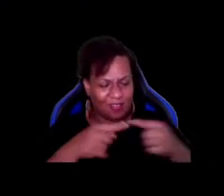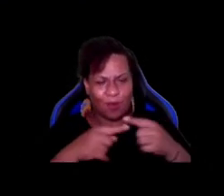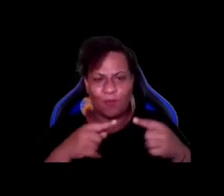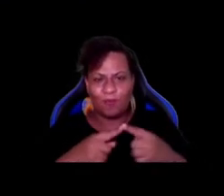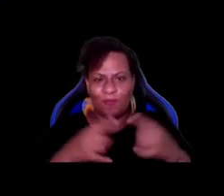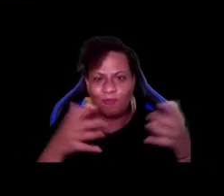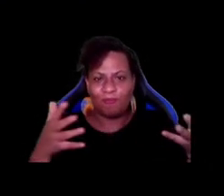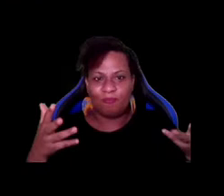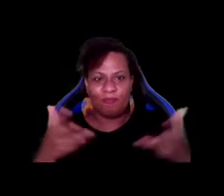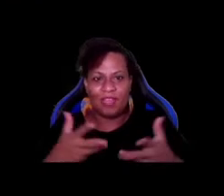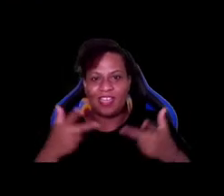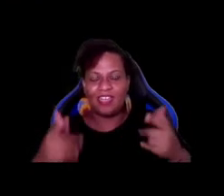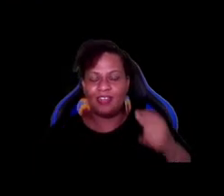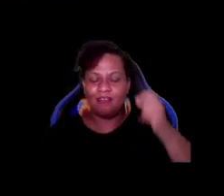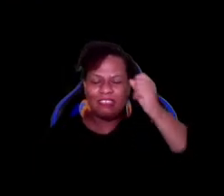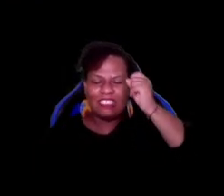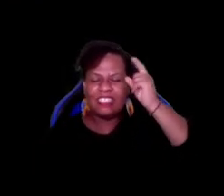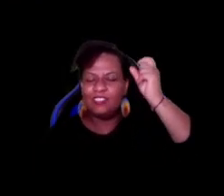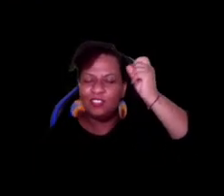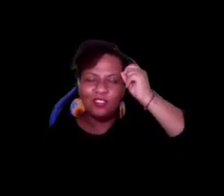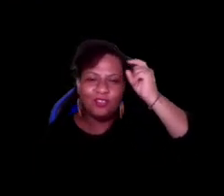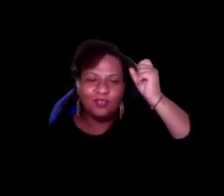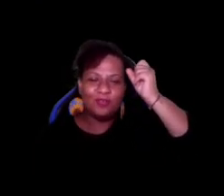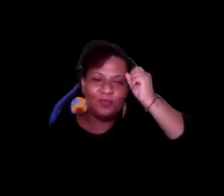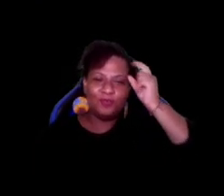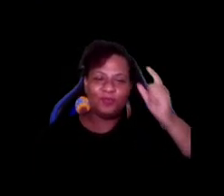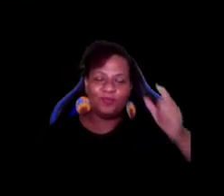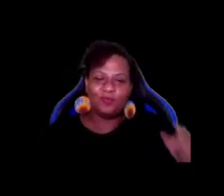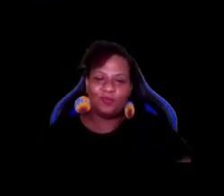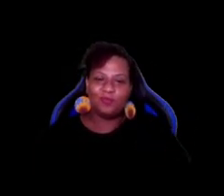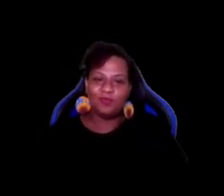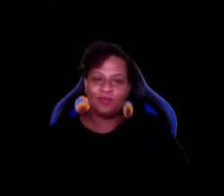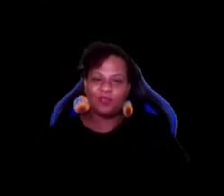e foi criando, né,